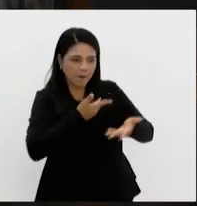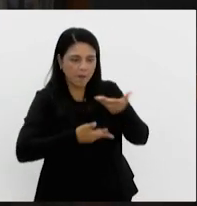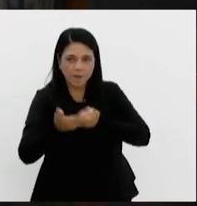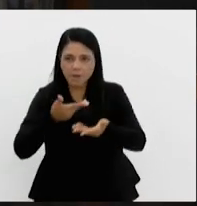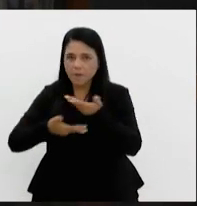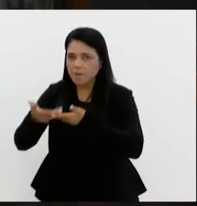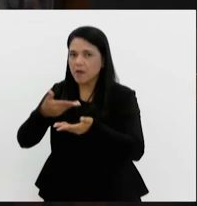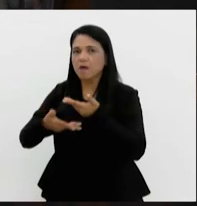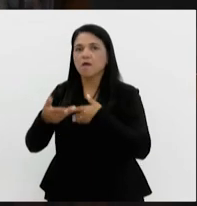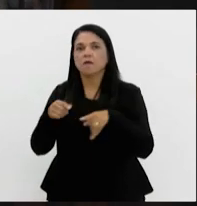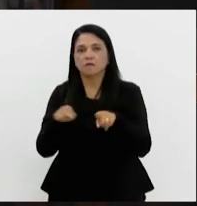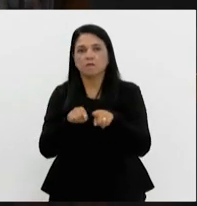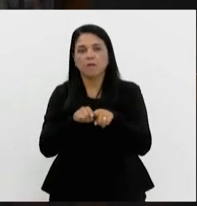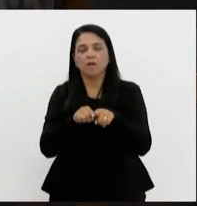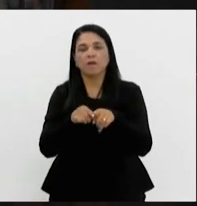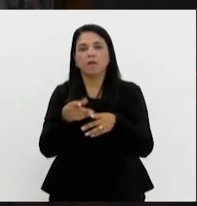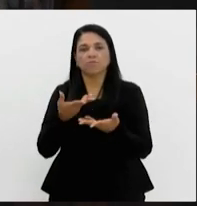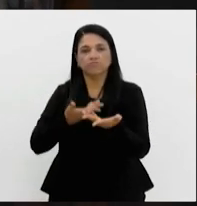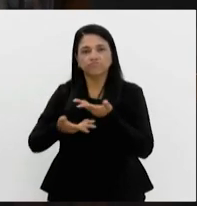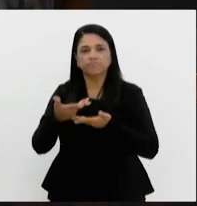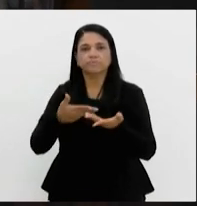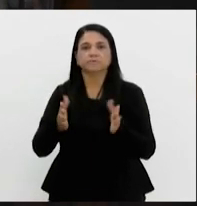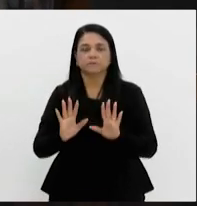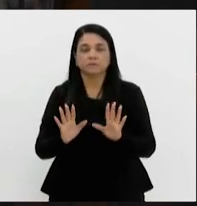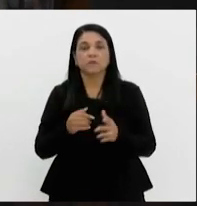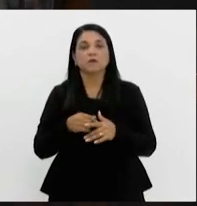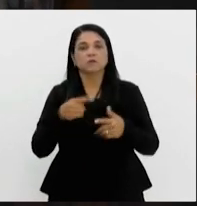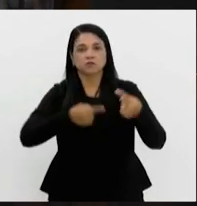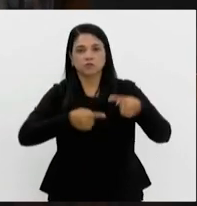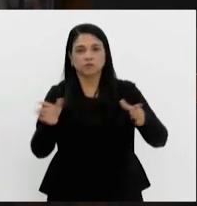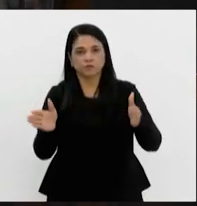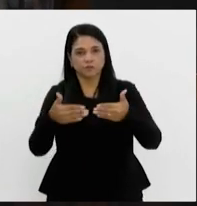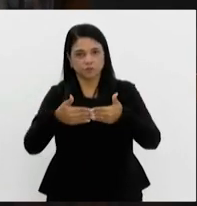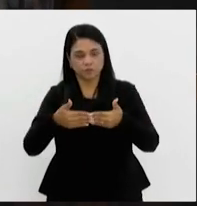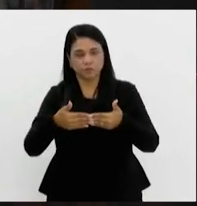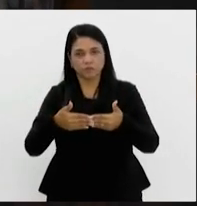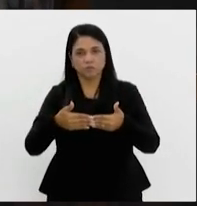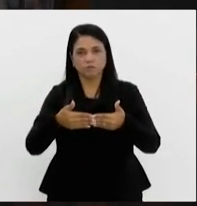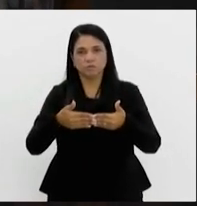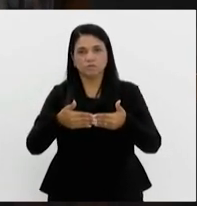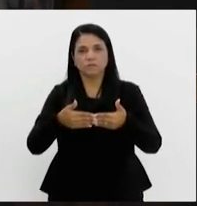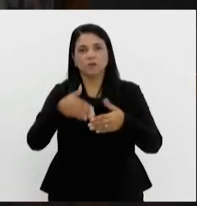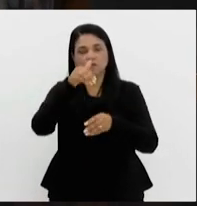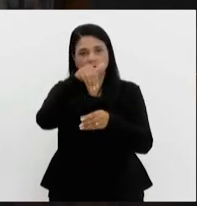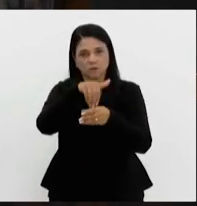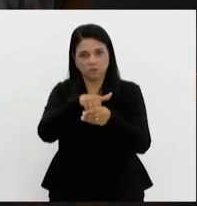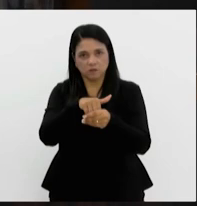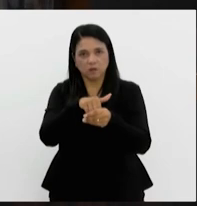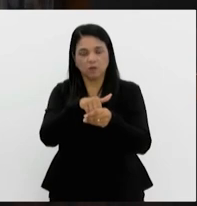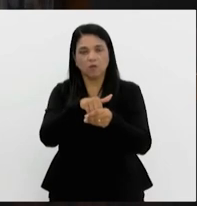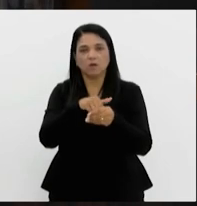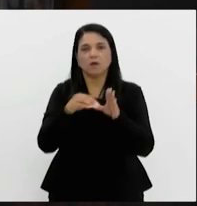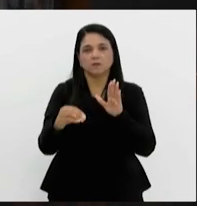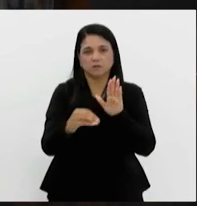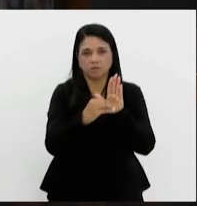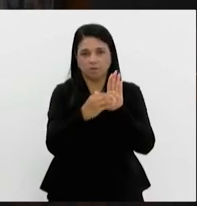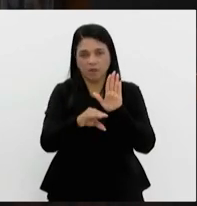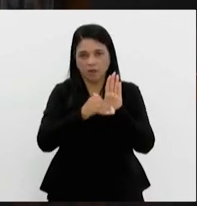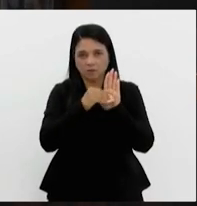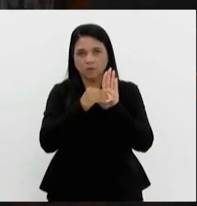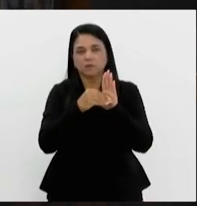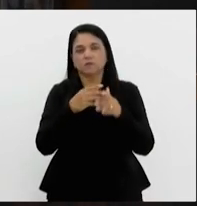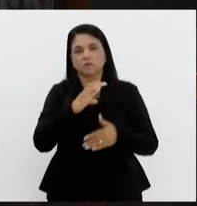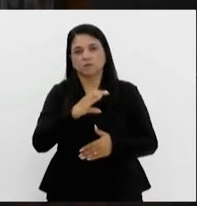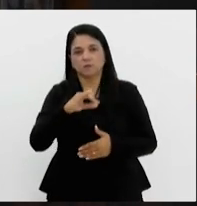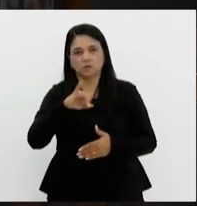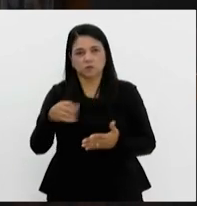demandas que nos chegam. Não havendo mais quem queira discutir, encerrada a discussão, em votação as emendas da CCJ. Os senhores que aprovam,